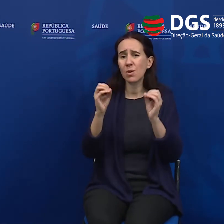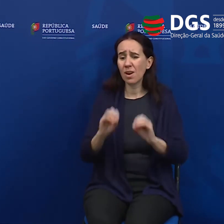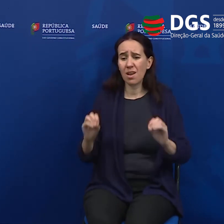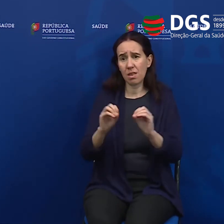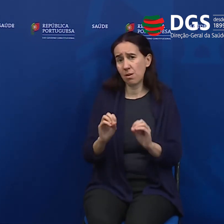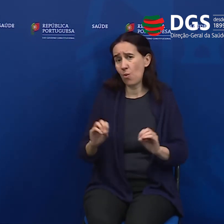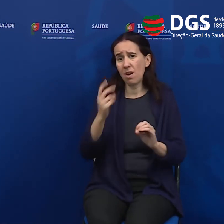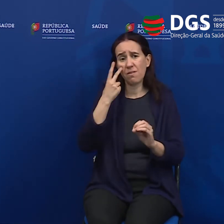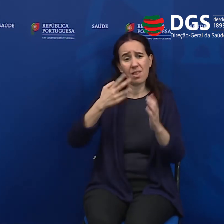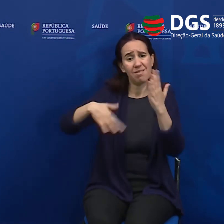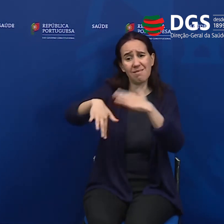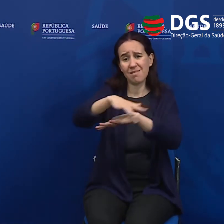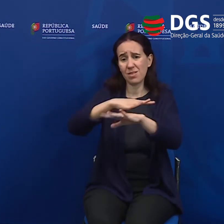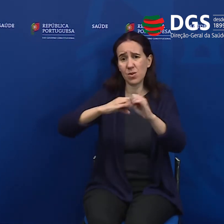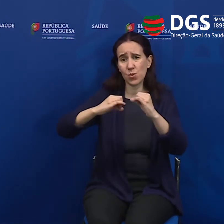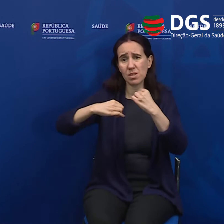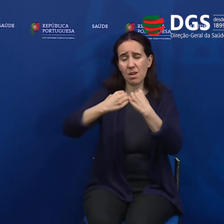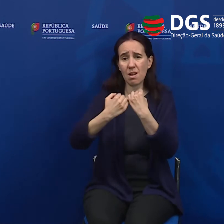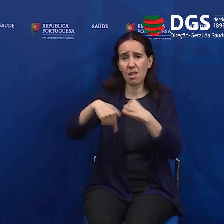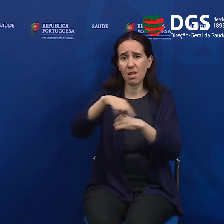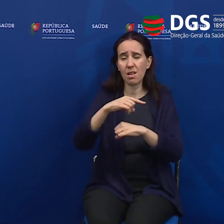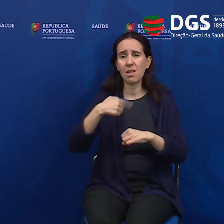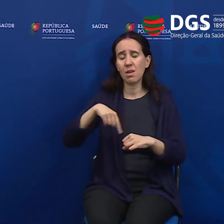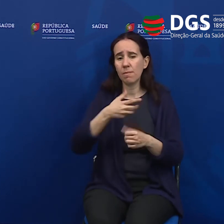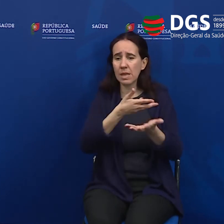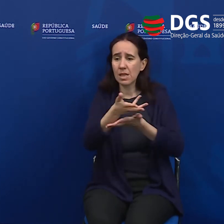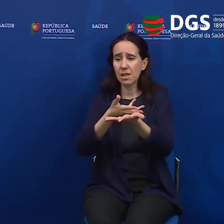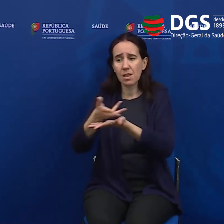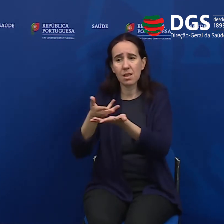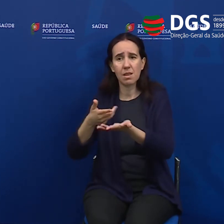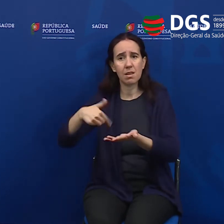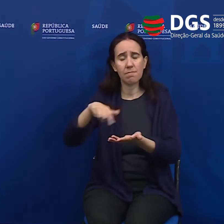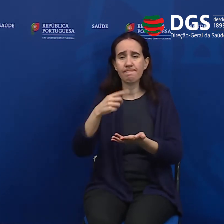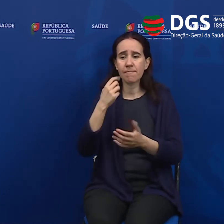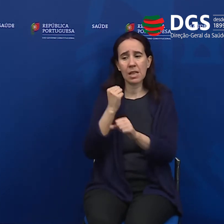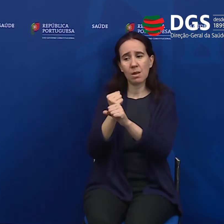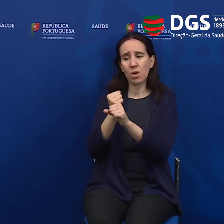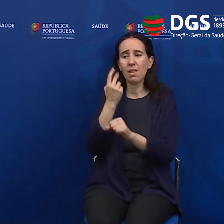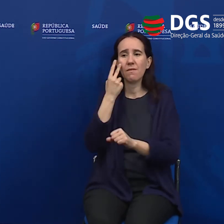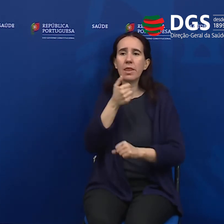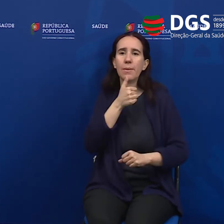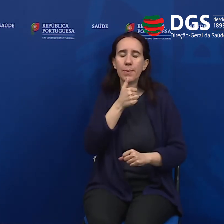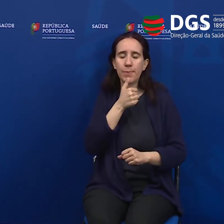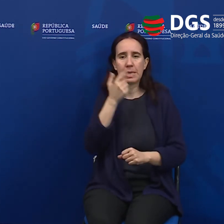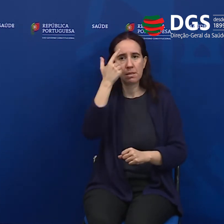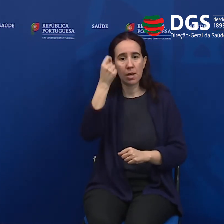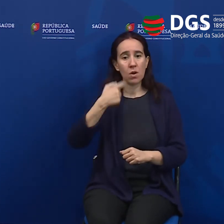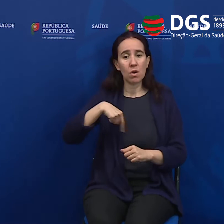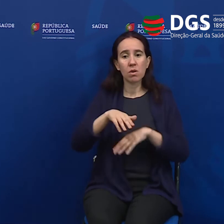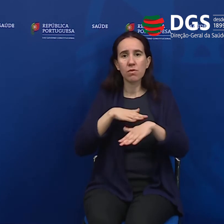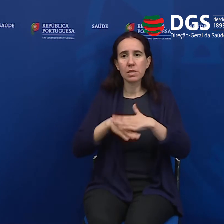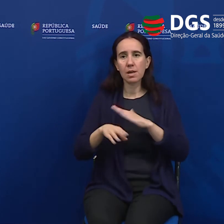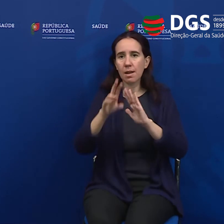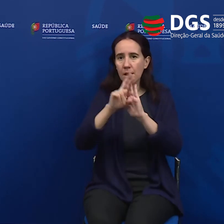na nossa vida social, na nossa vida de relação, na nossa vida laboral. E, portanto, o que nós estamos a fazer é um conjunto